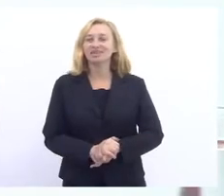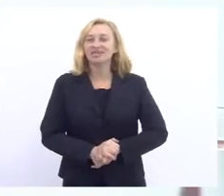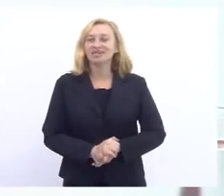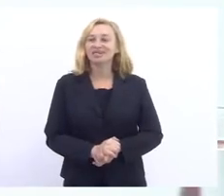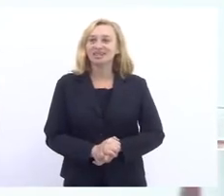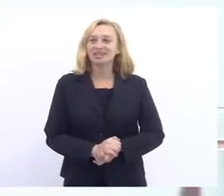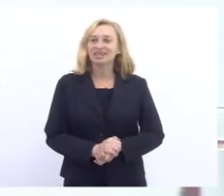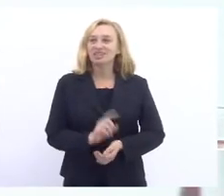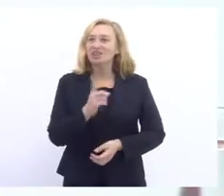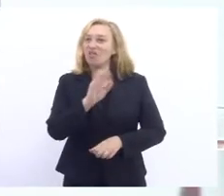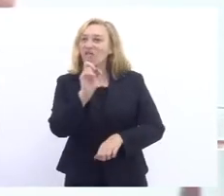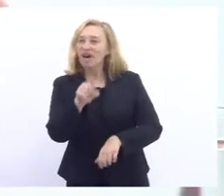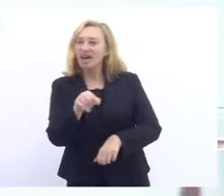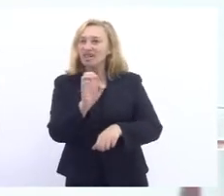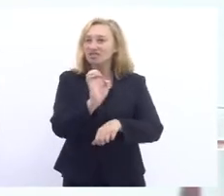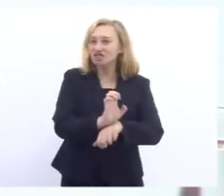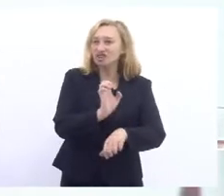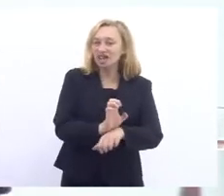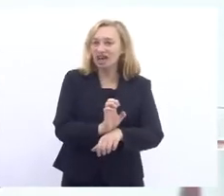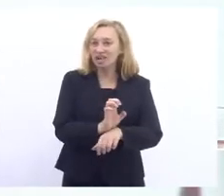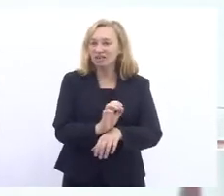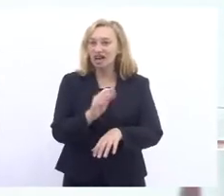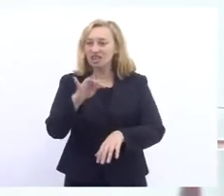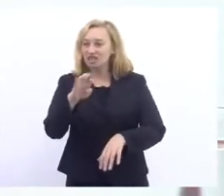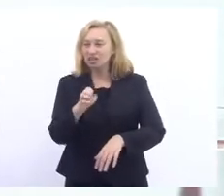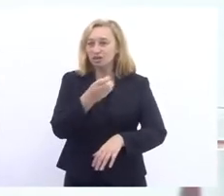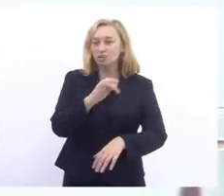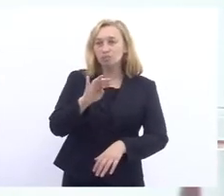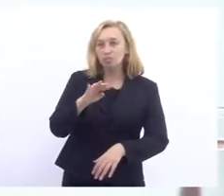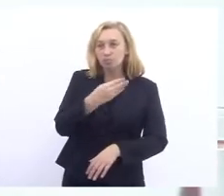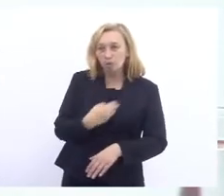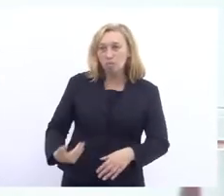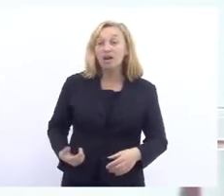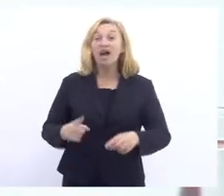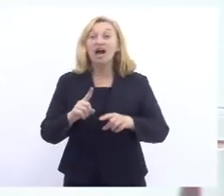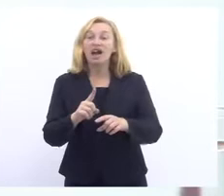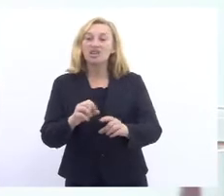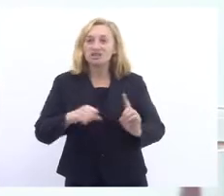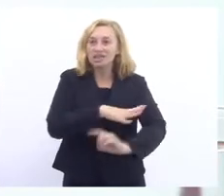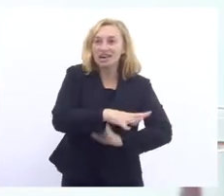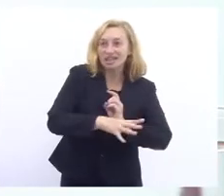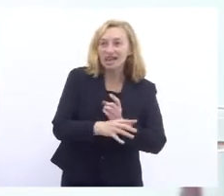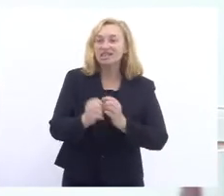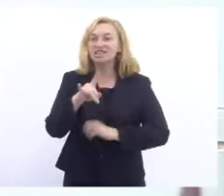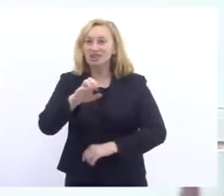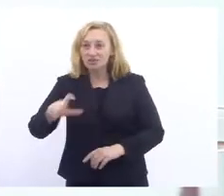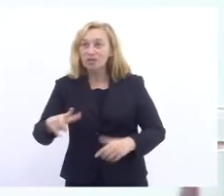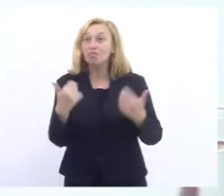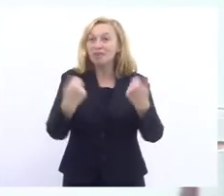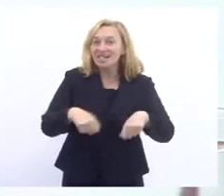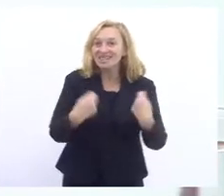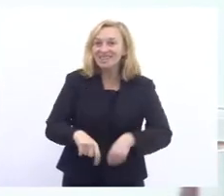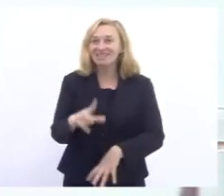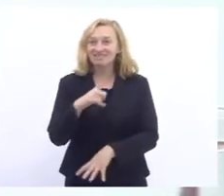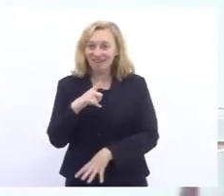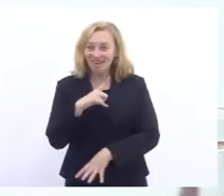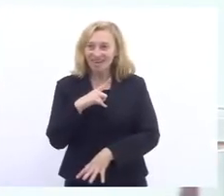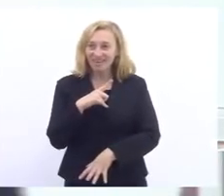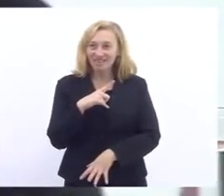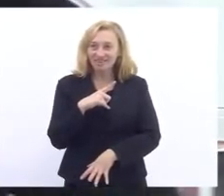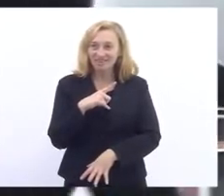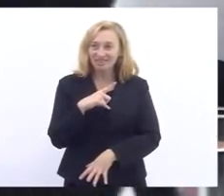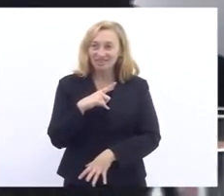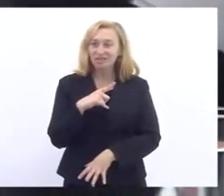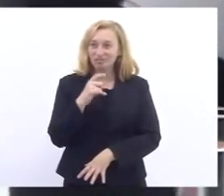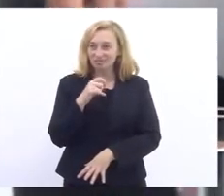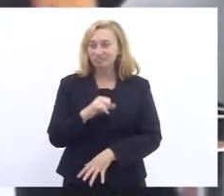não é monopólio dos agentes públicos constituídos né a sociedade civil precisa ter é um